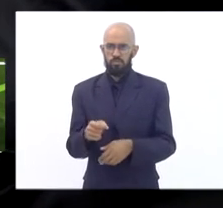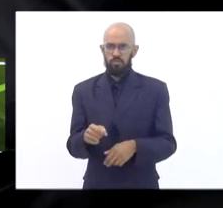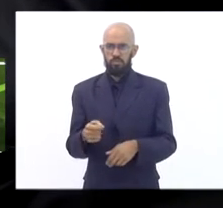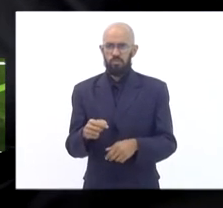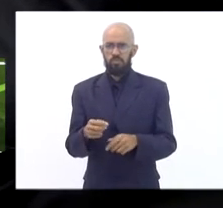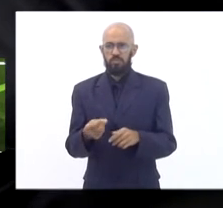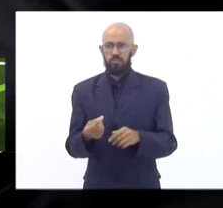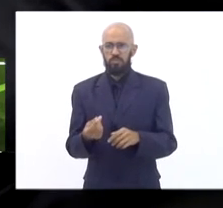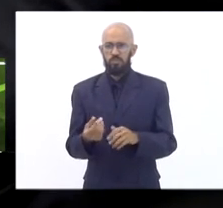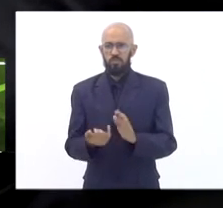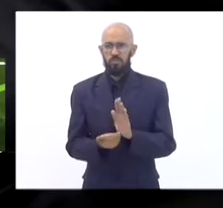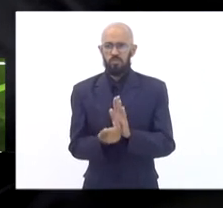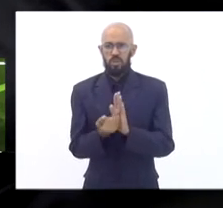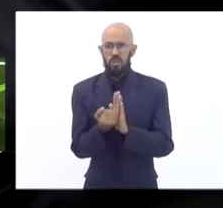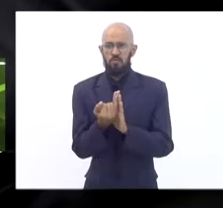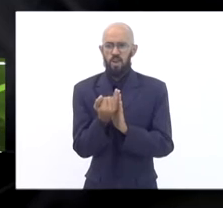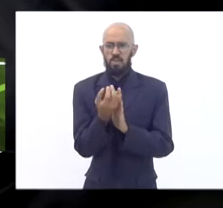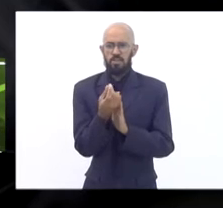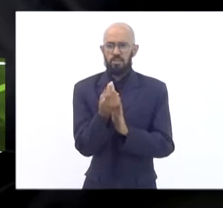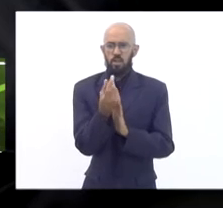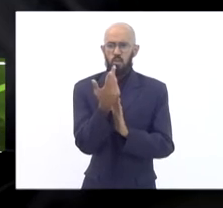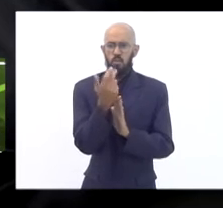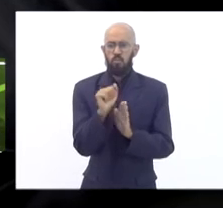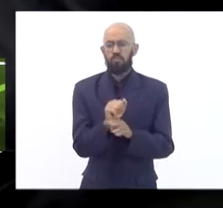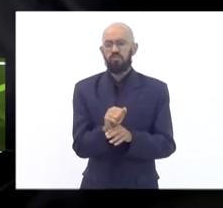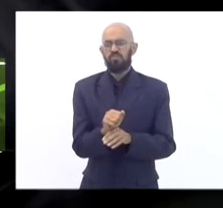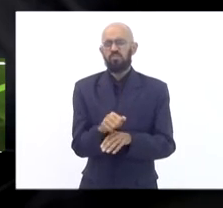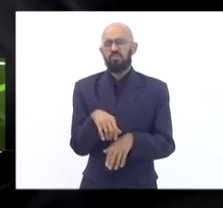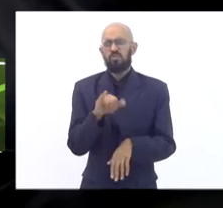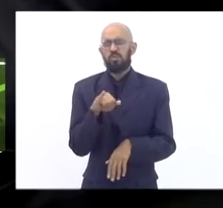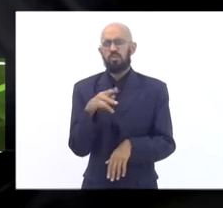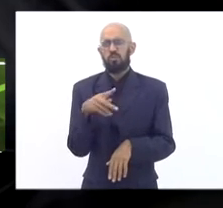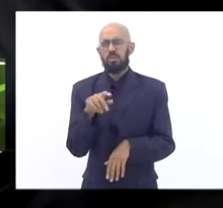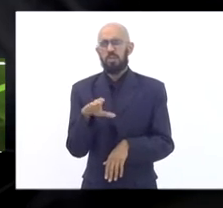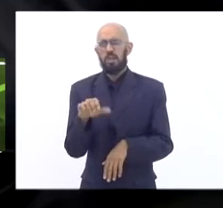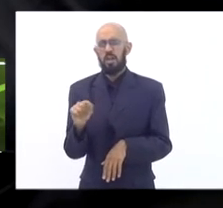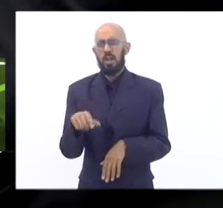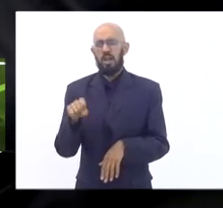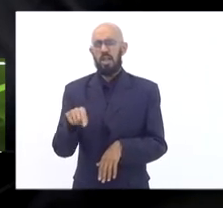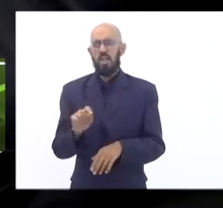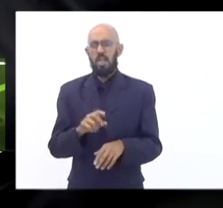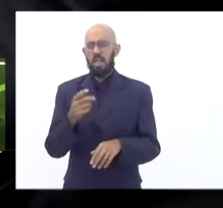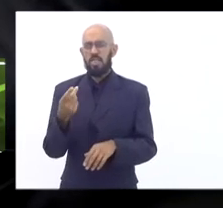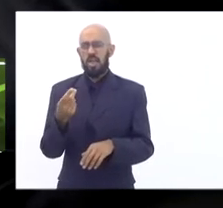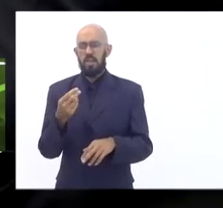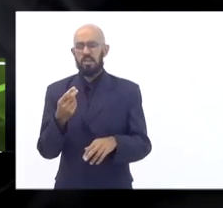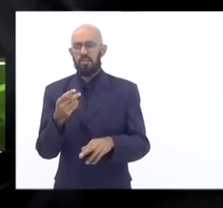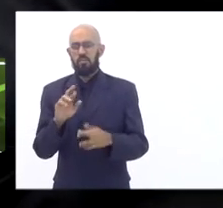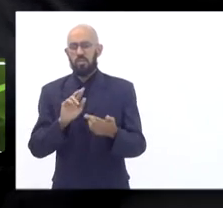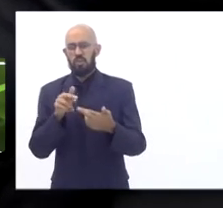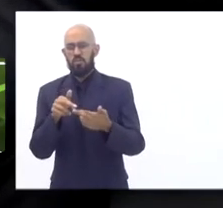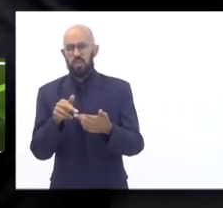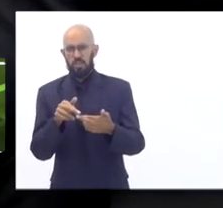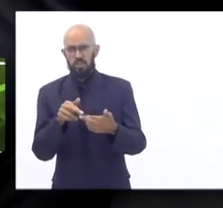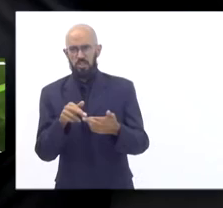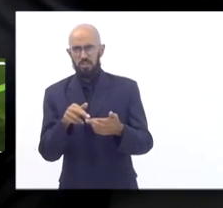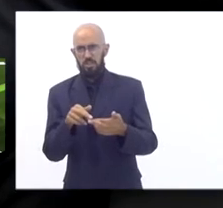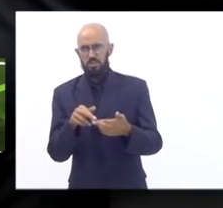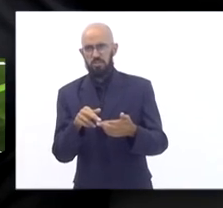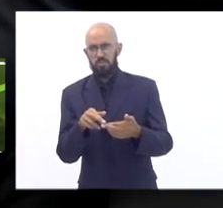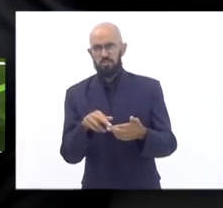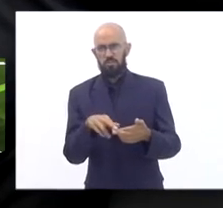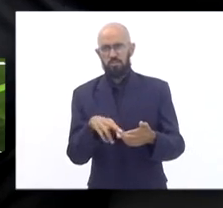todo... A questão do IPCA é para a tarifa de referência, a tarifa que ficaria nas bilheterias para quem